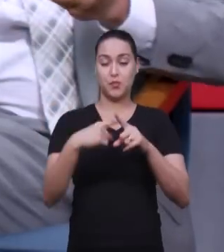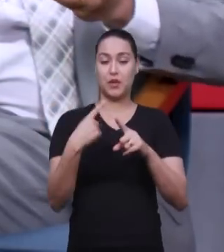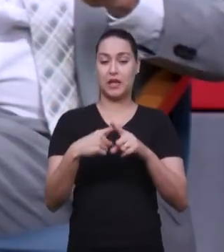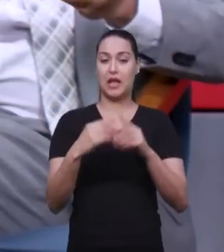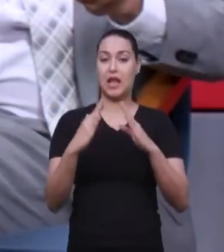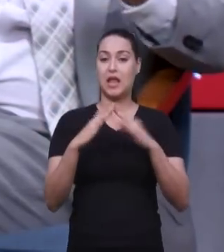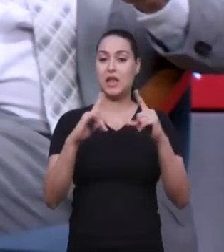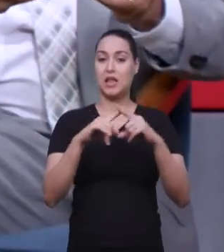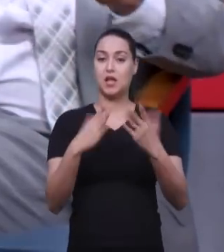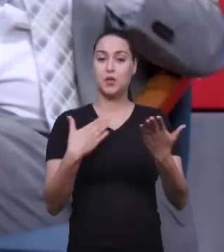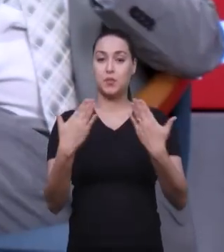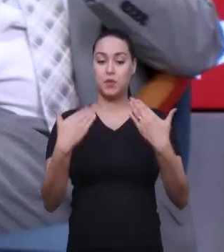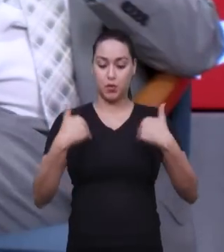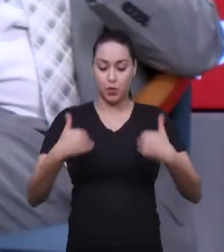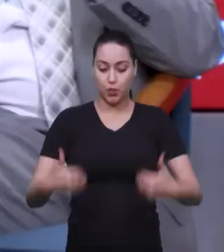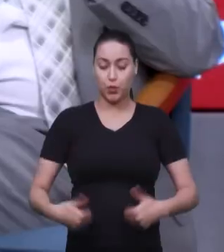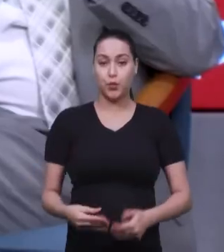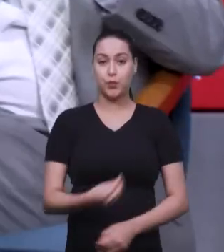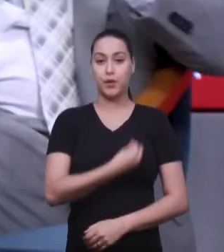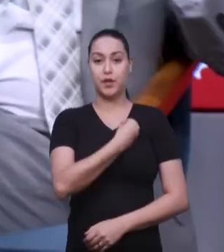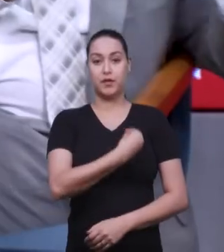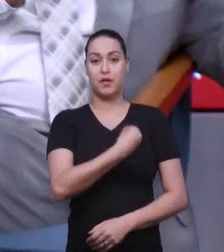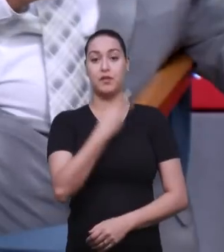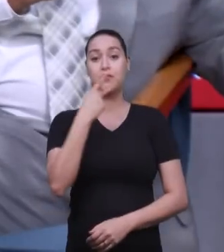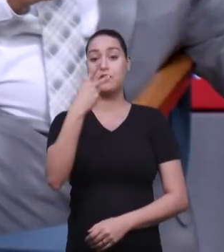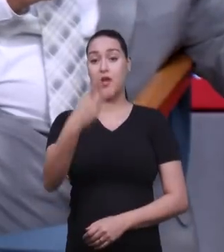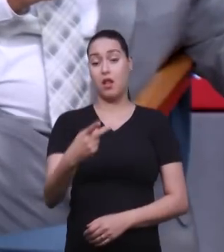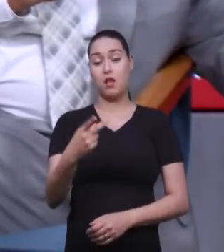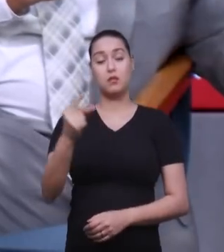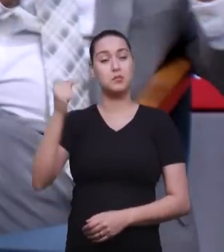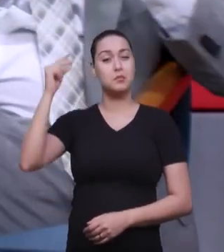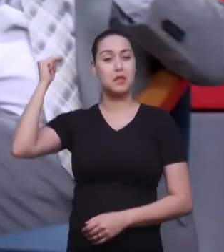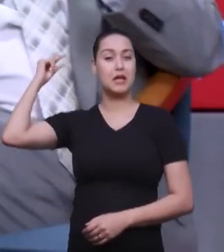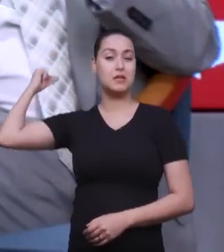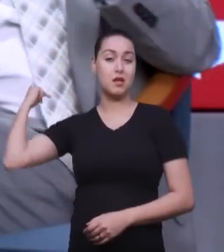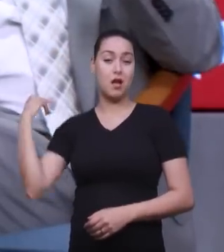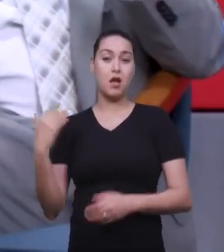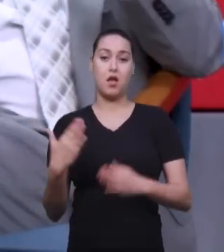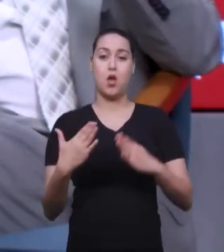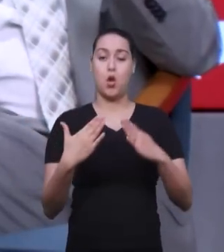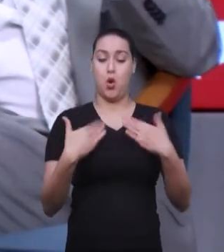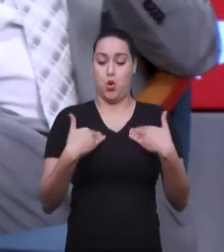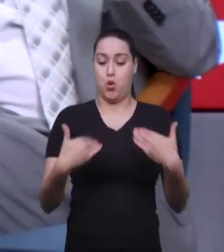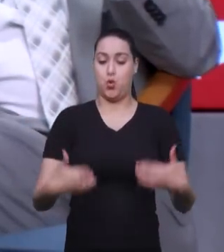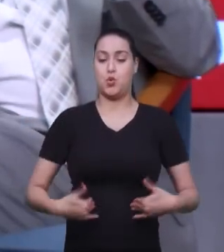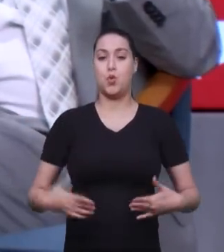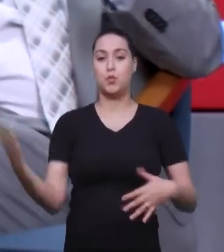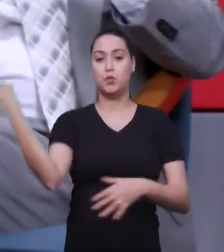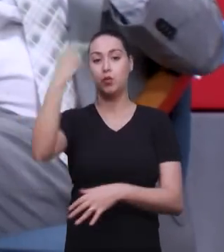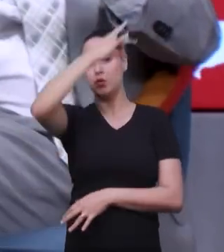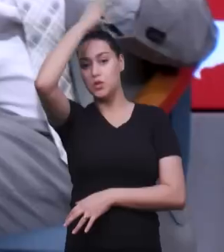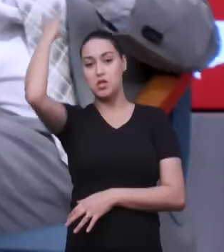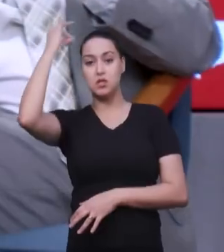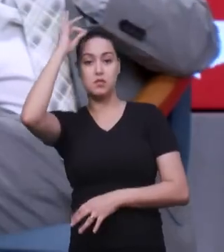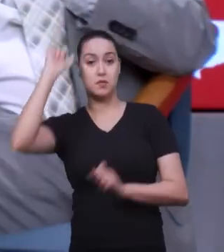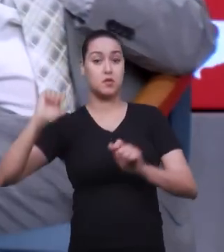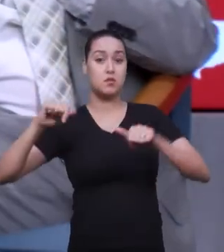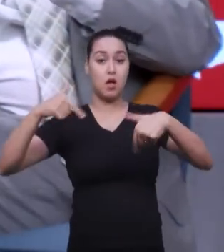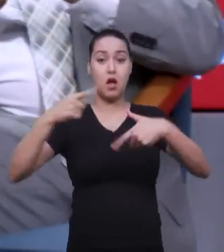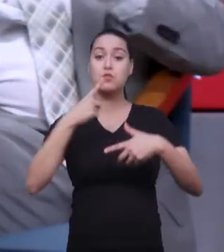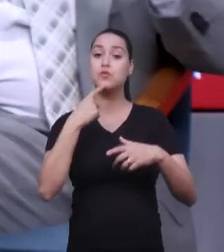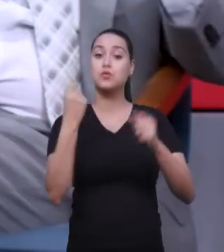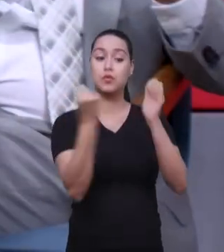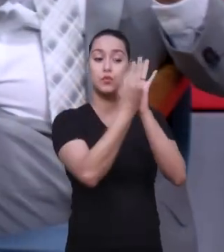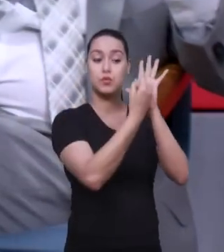a igreja é um corpo vivo. E nós falamos nos eventos anteriores, é um corpo onde o Espírito Santo